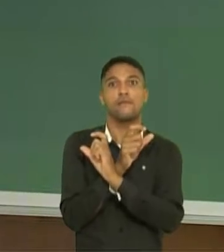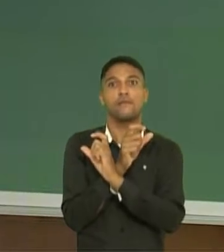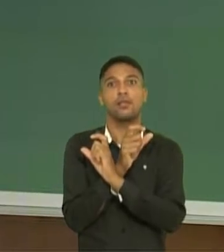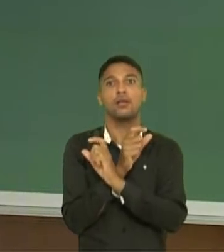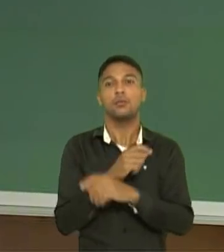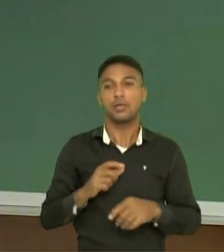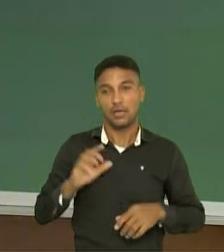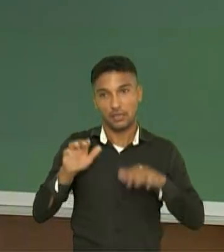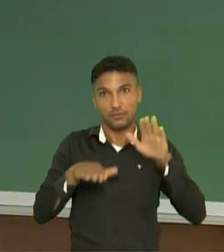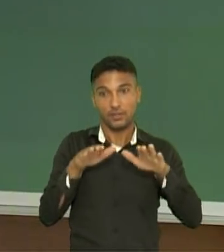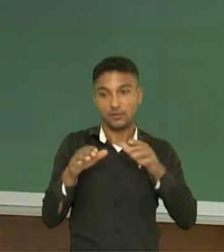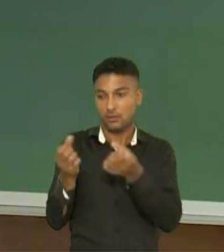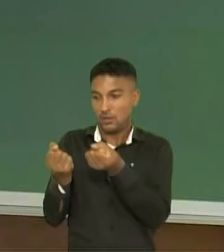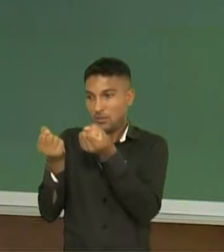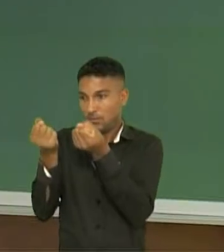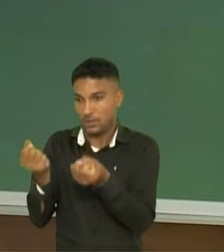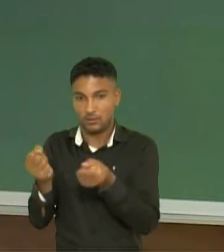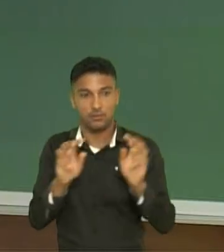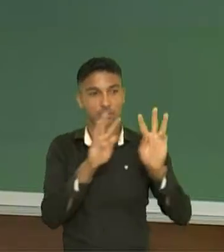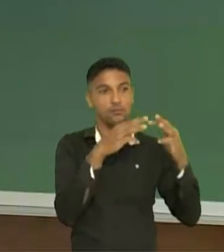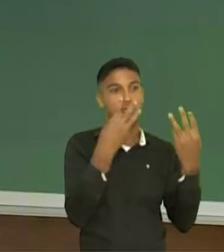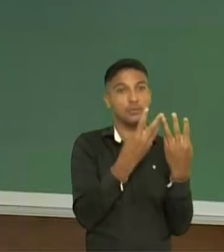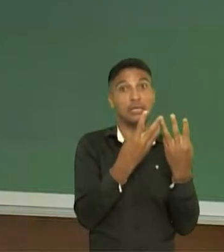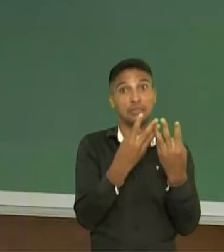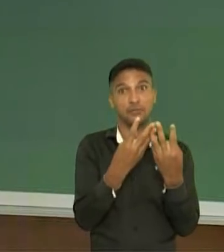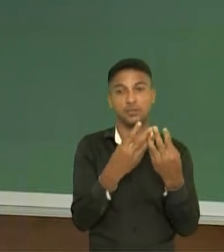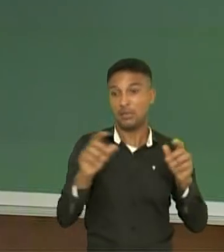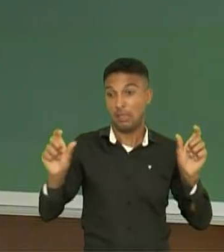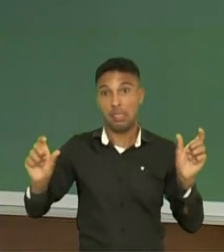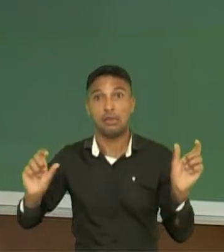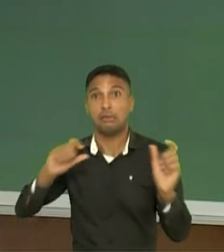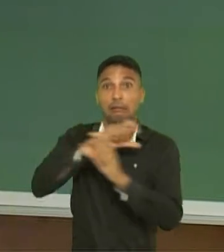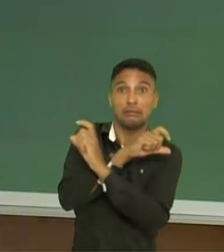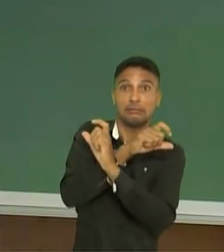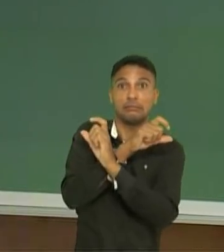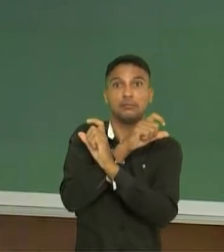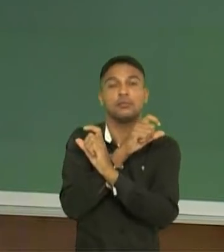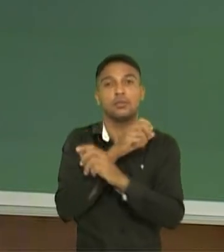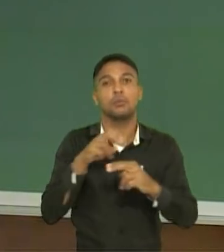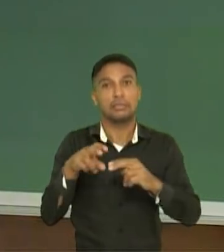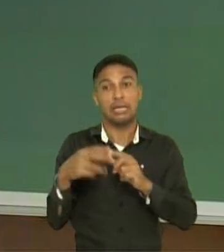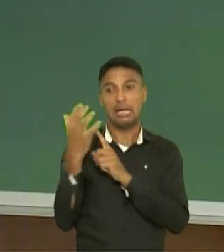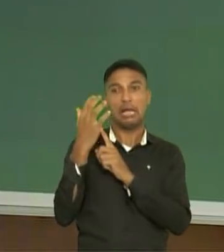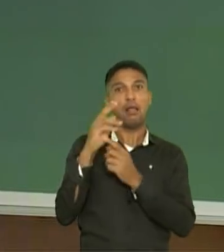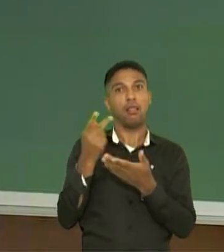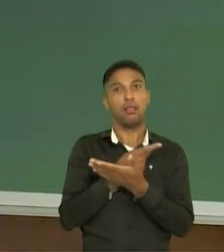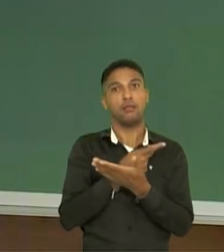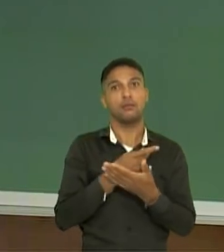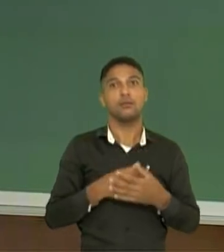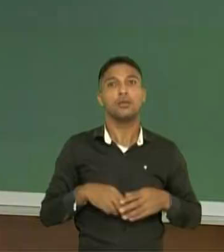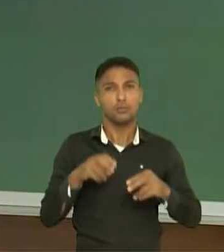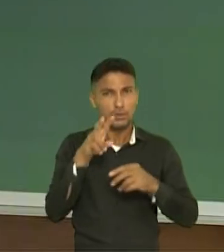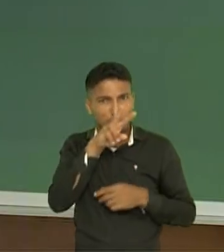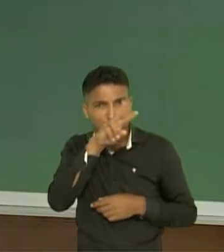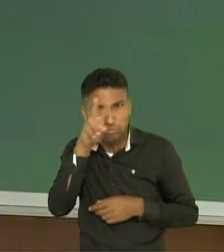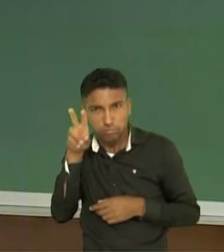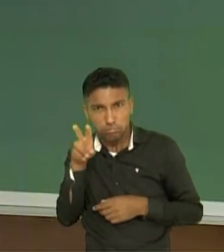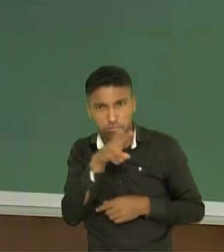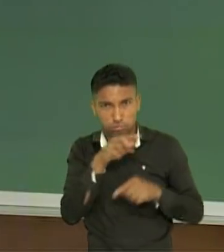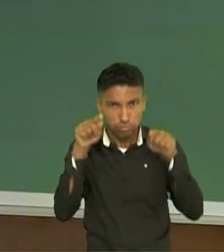que é uma grandeza escalar, né? Ele acaba fazendo essas trocas, certo? Fazendo aí que o induza o erro vocês. Por isso que a leitura aqui é